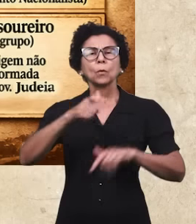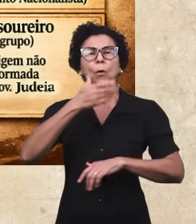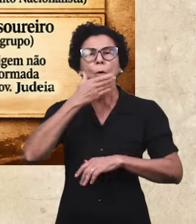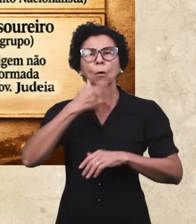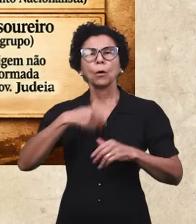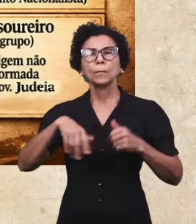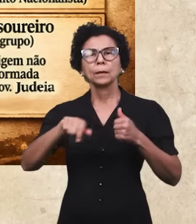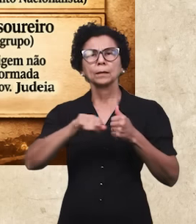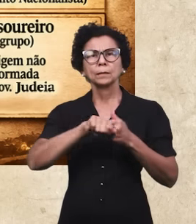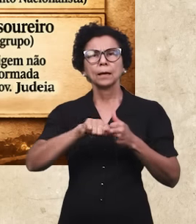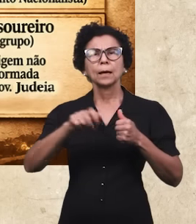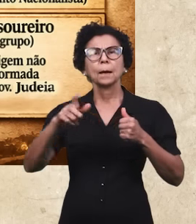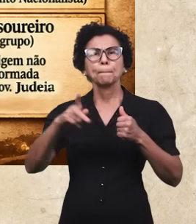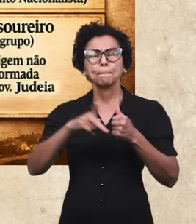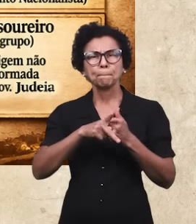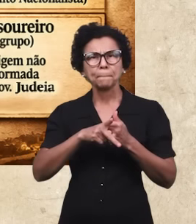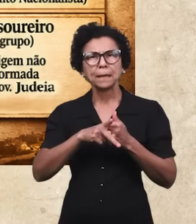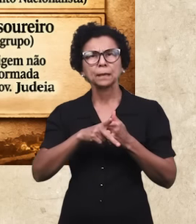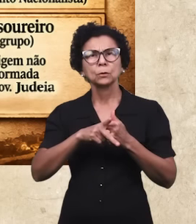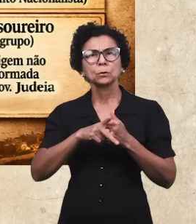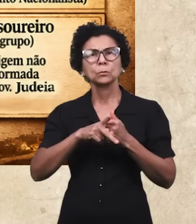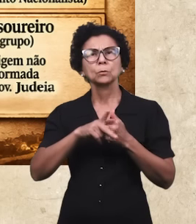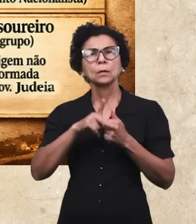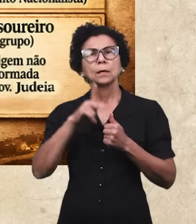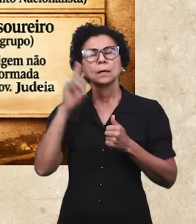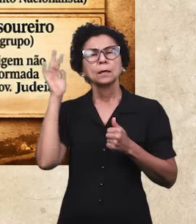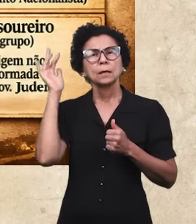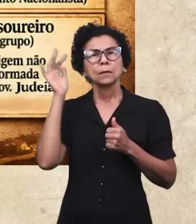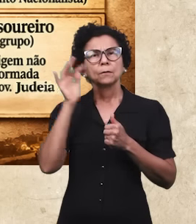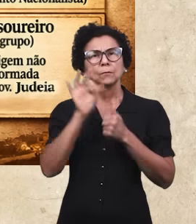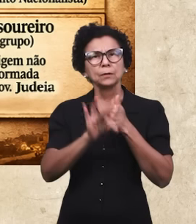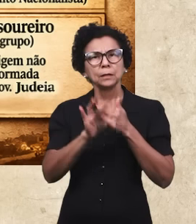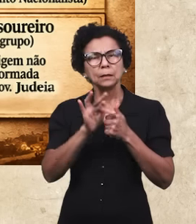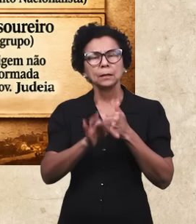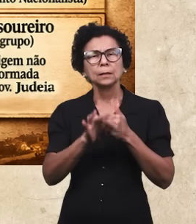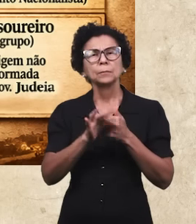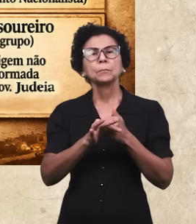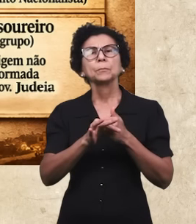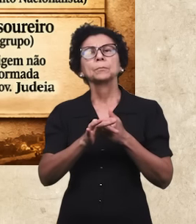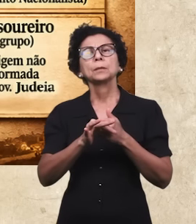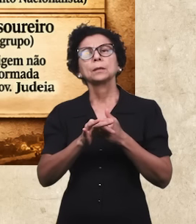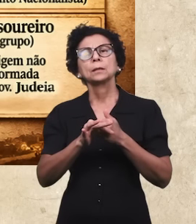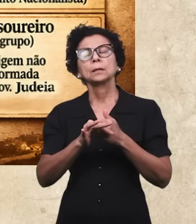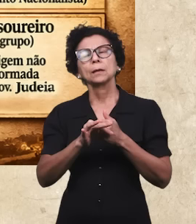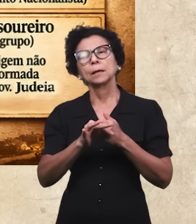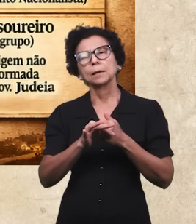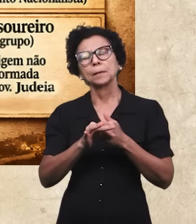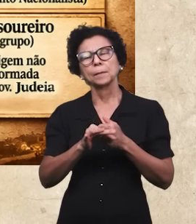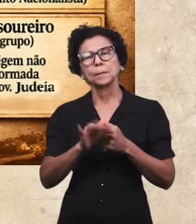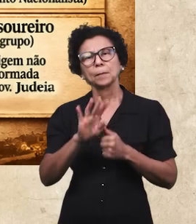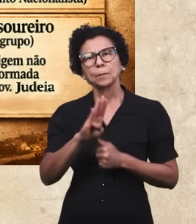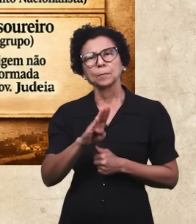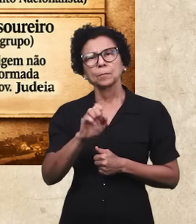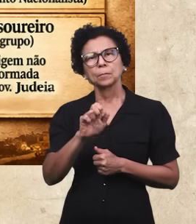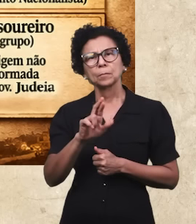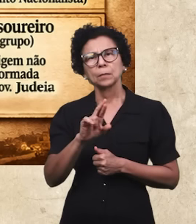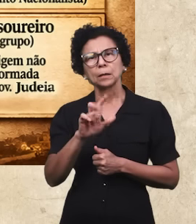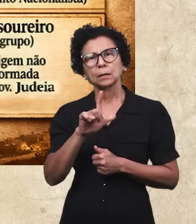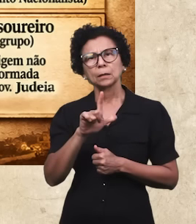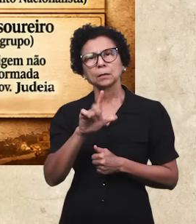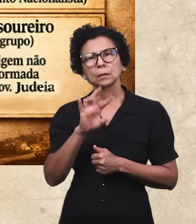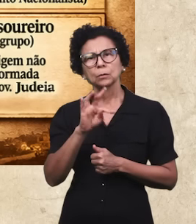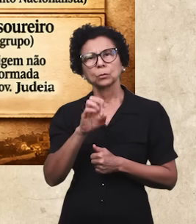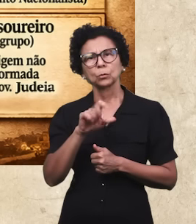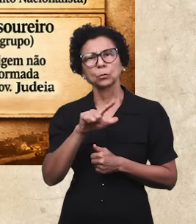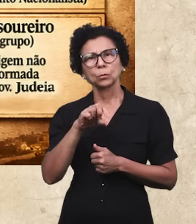André, Pedro, e Filipe e também Bartolomeu, um outro discípulo de João